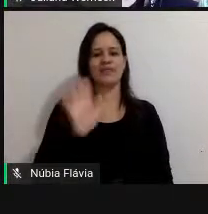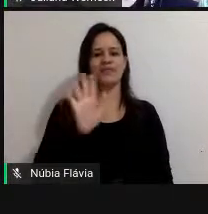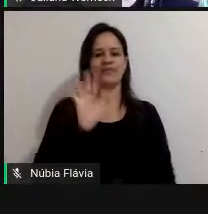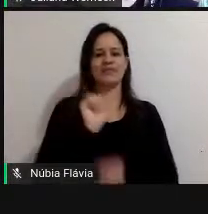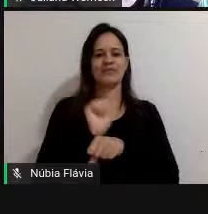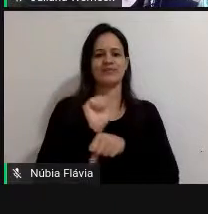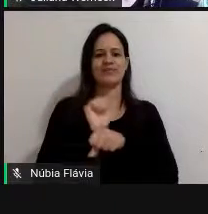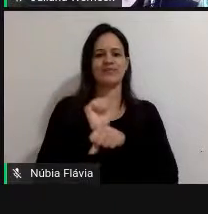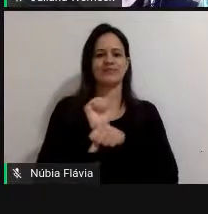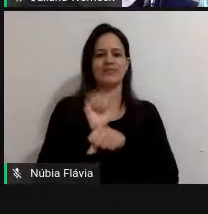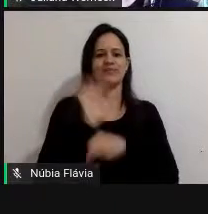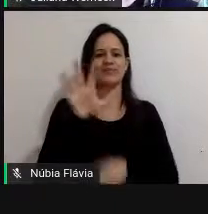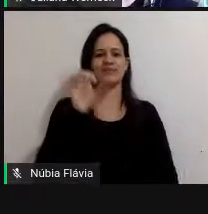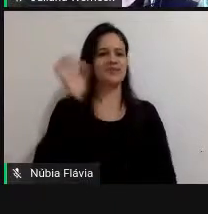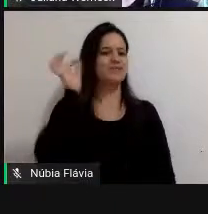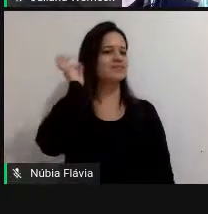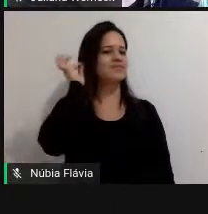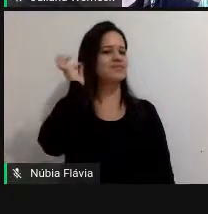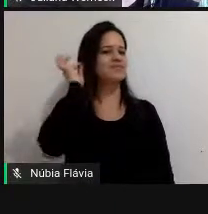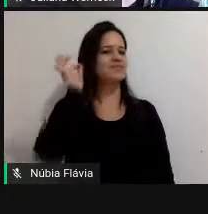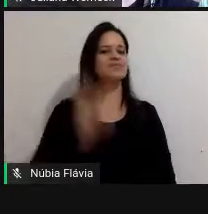Só um minuto.